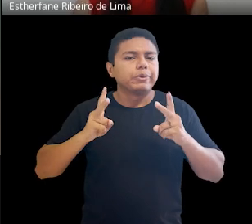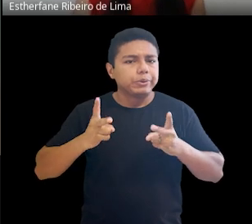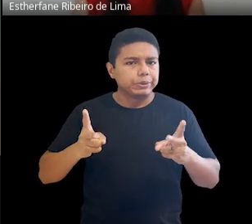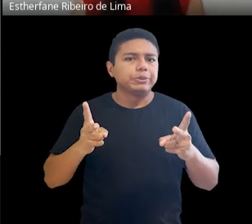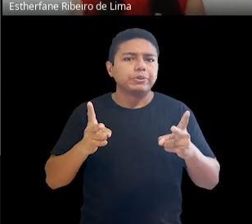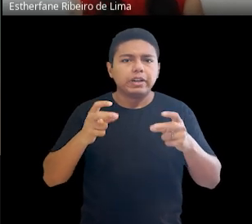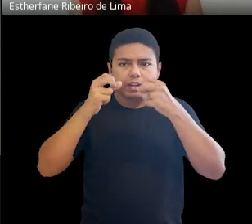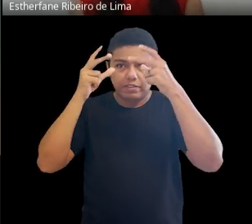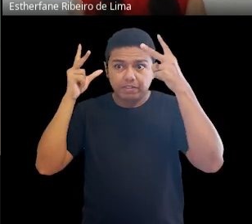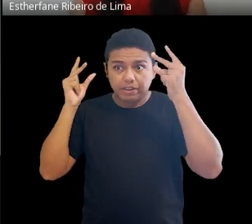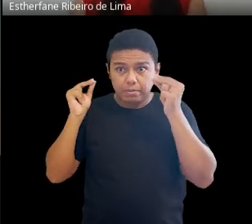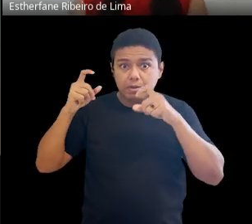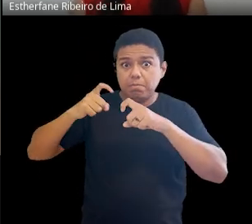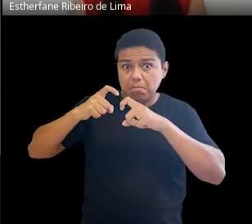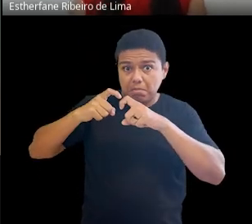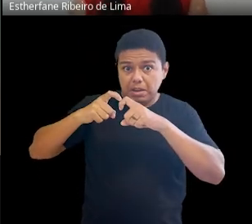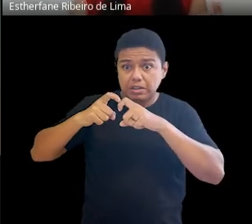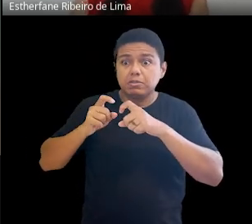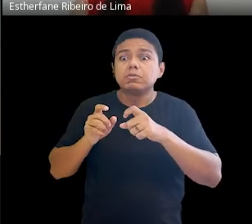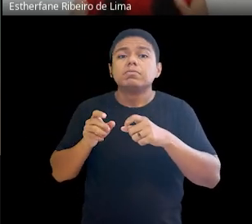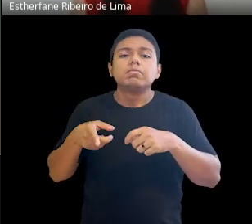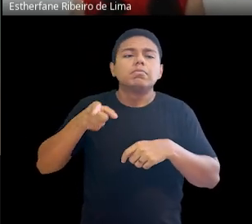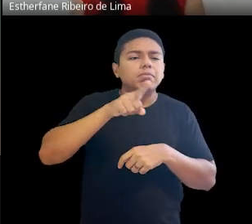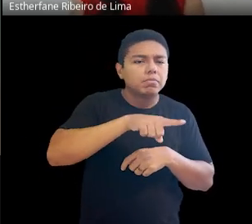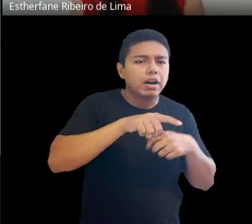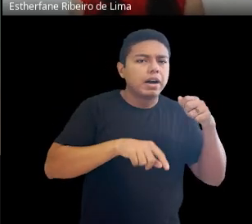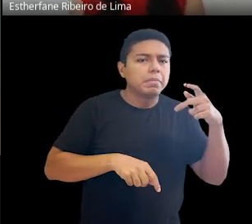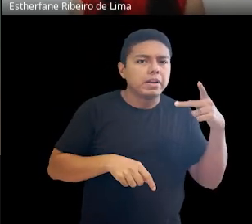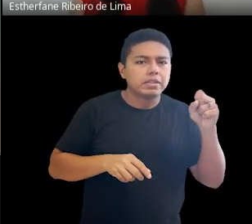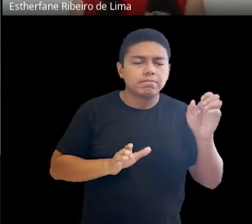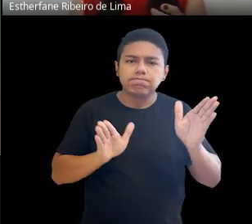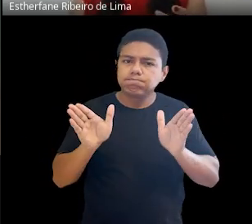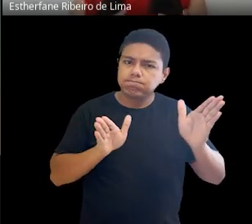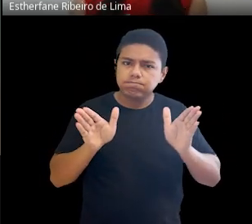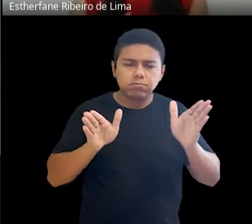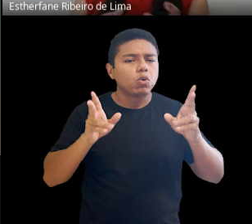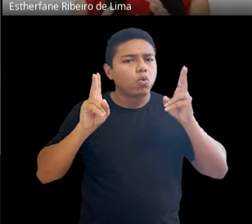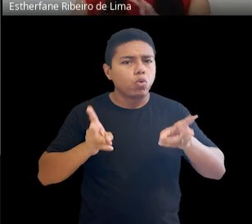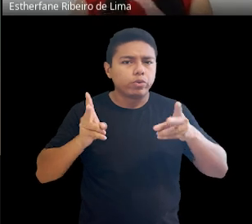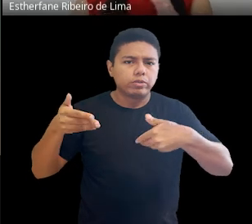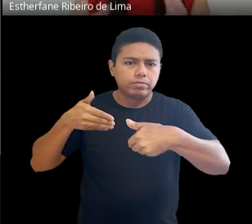você, enfermeira ou médica da atenção primária, sendo precisamente